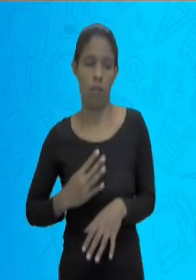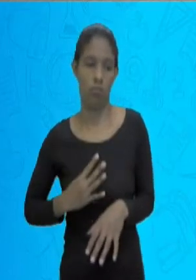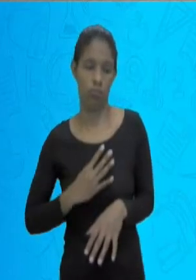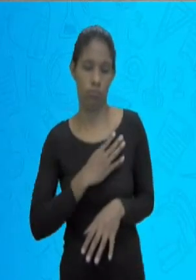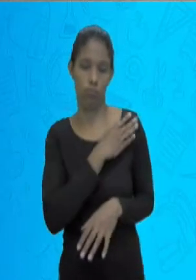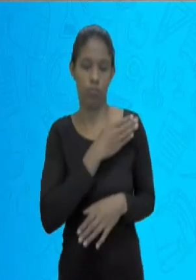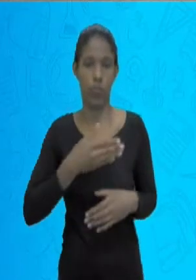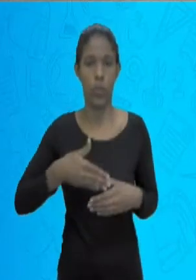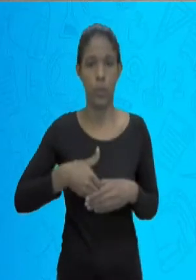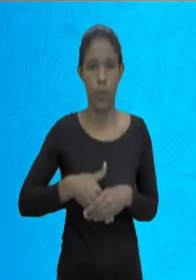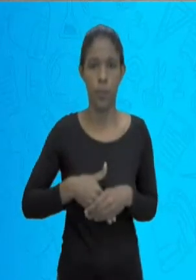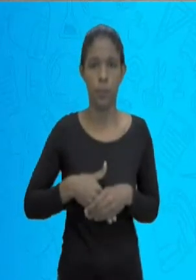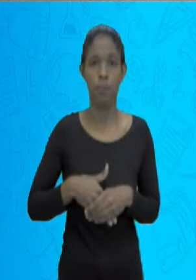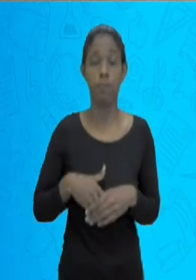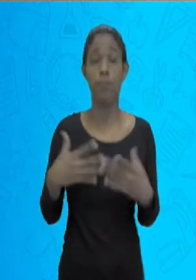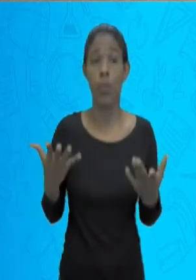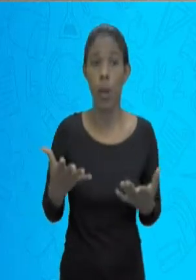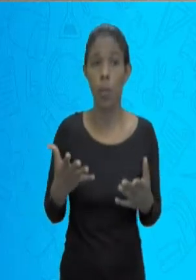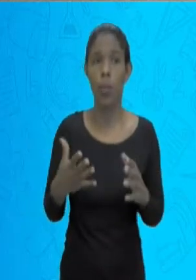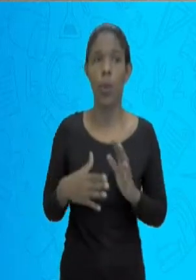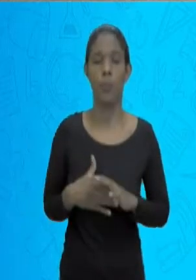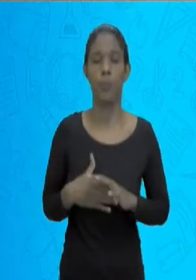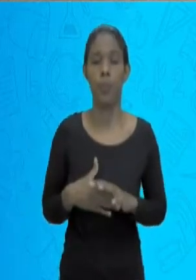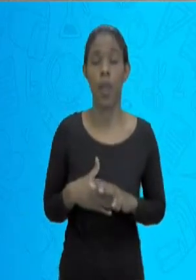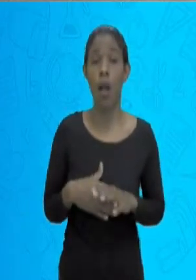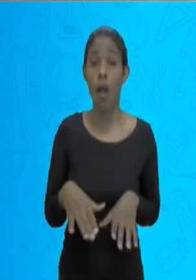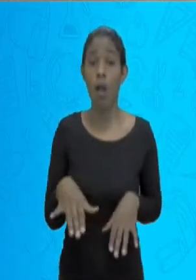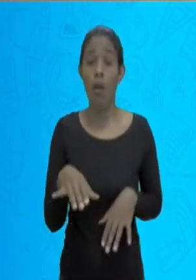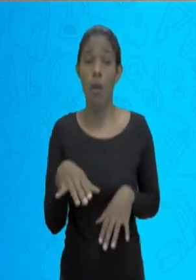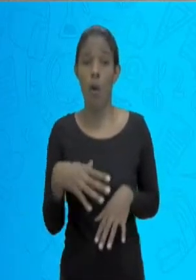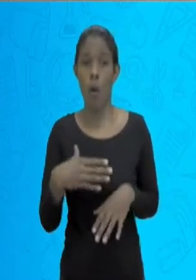dos ataques das nações que a invadiram em